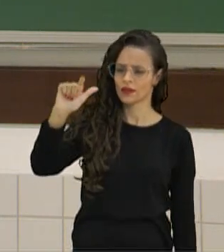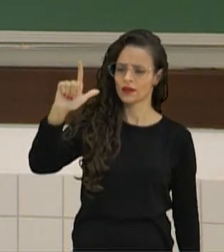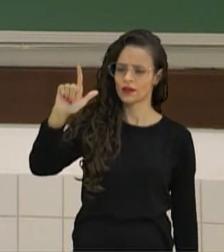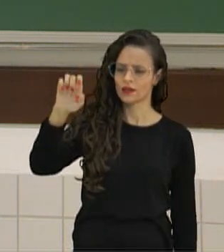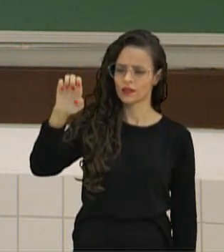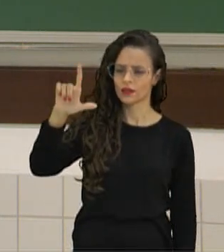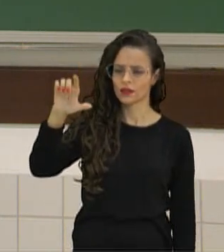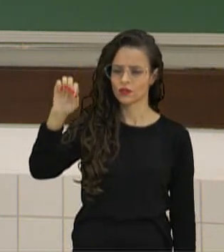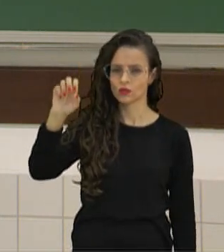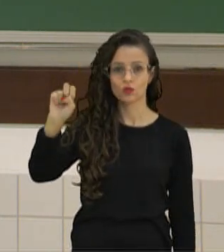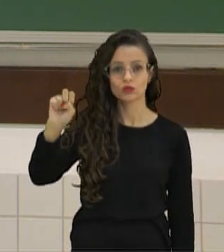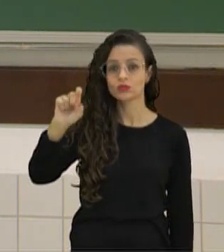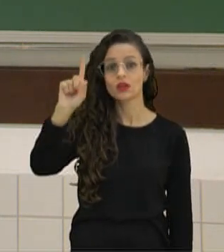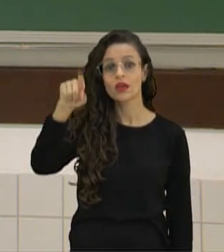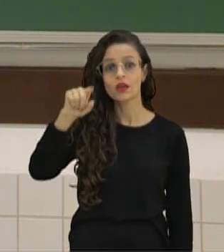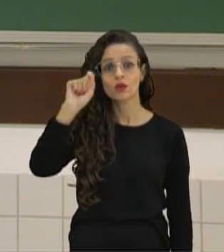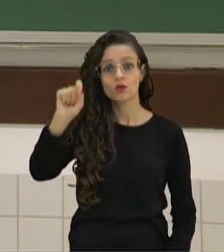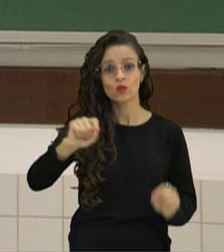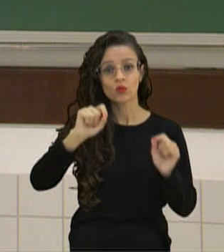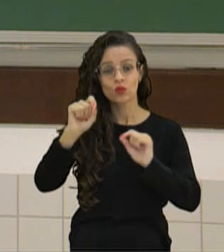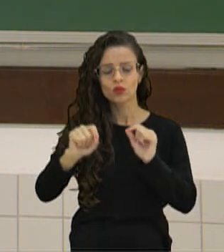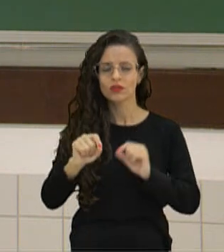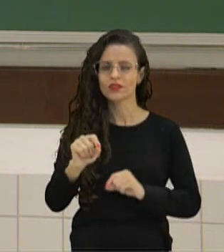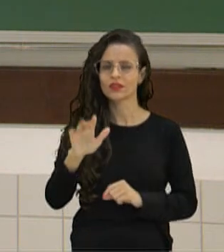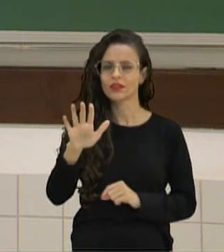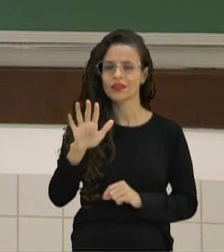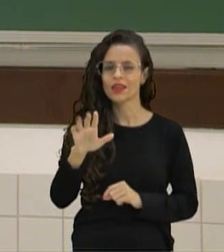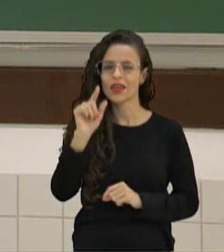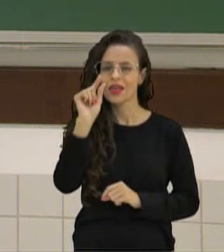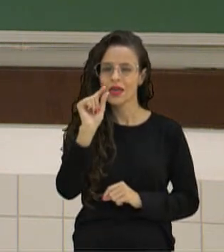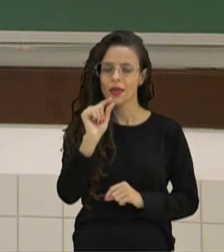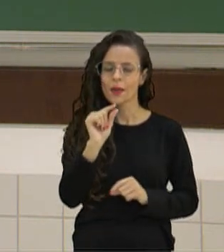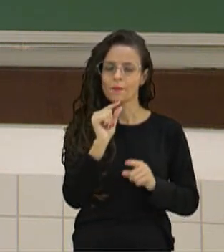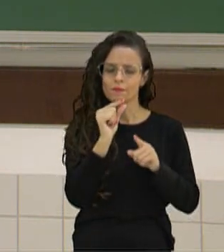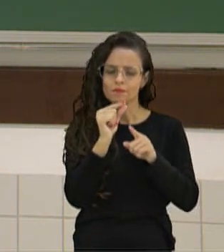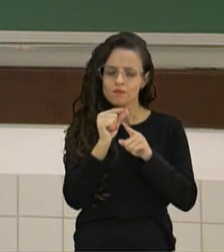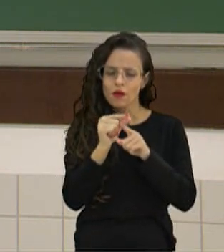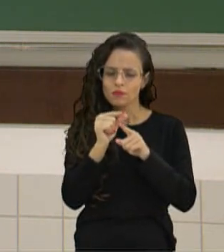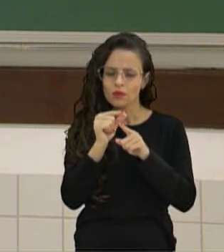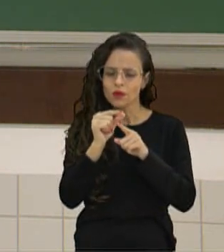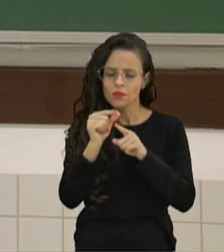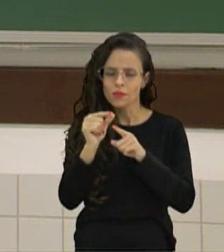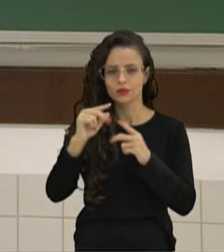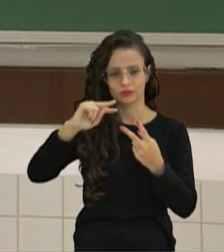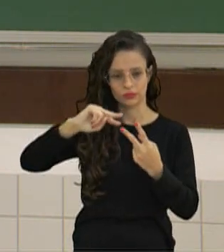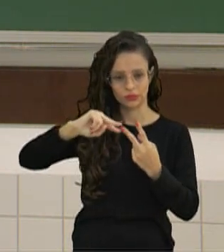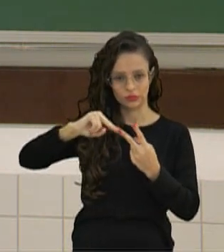vocês já que alelos seriam mais ou menos assim, pedaços de DNA, os genes,